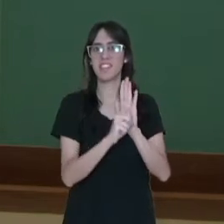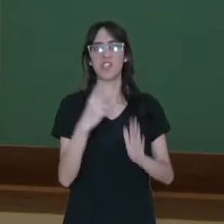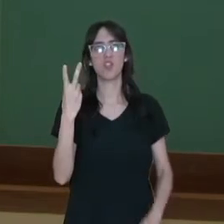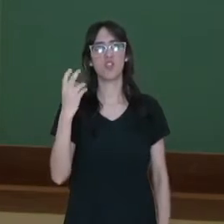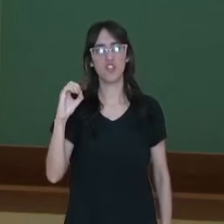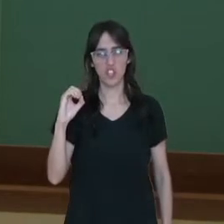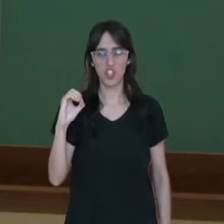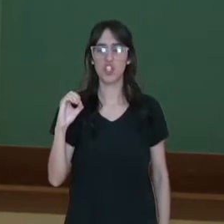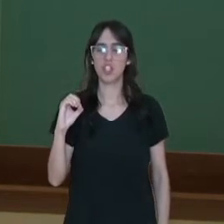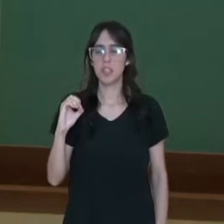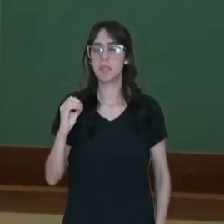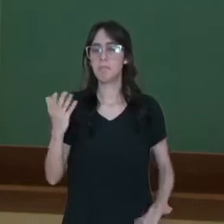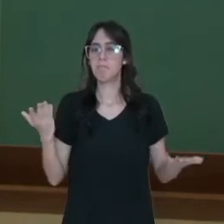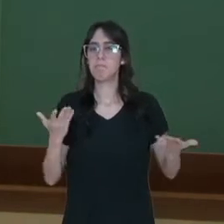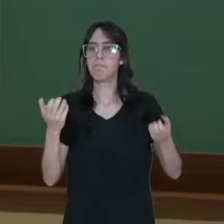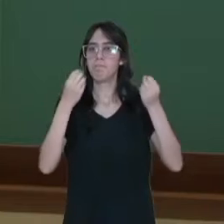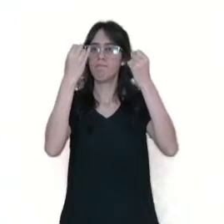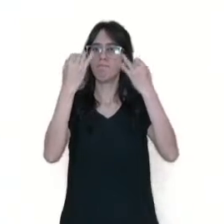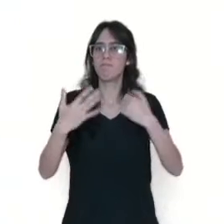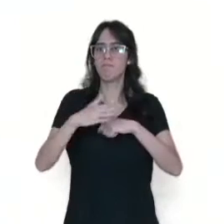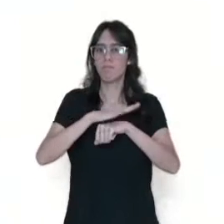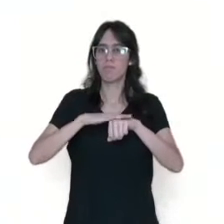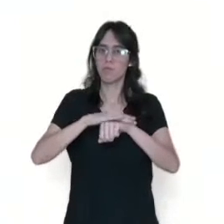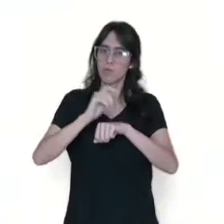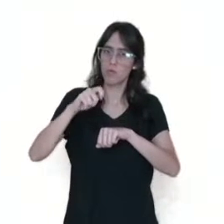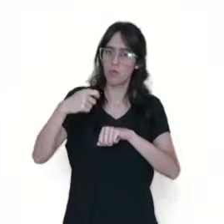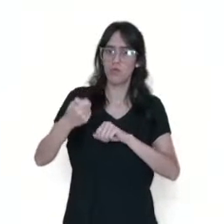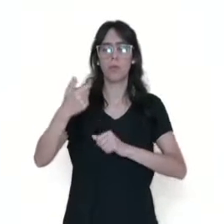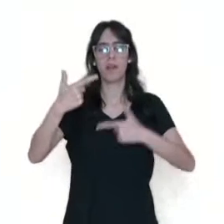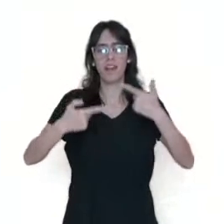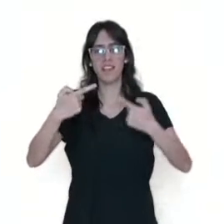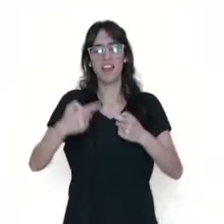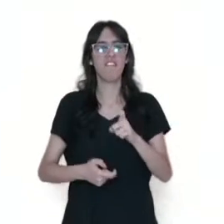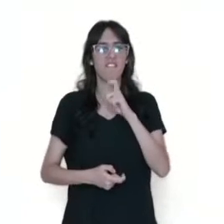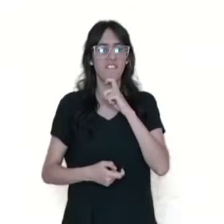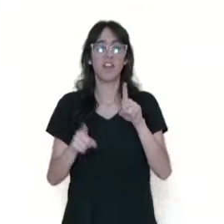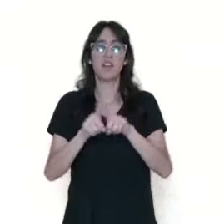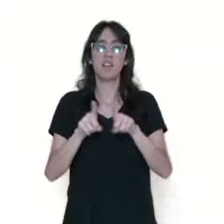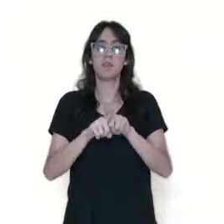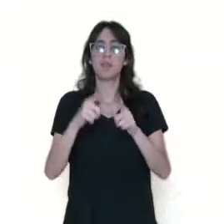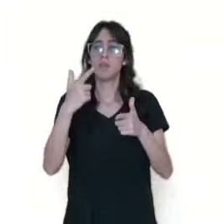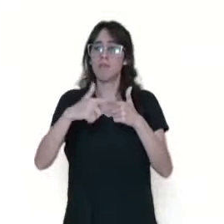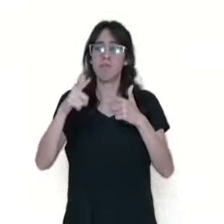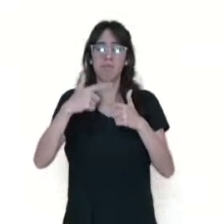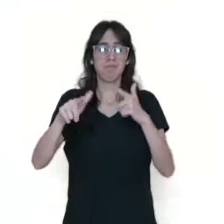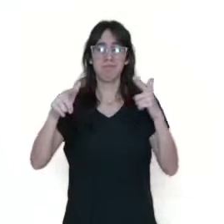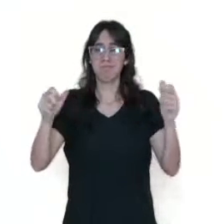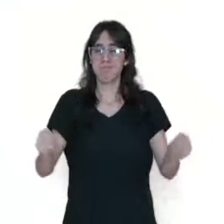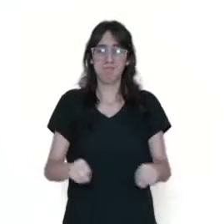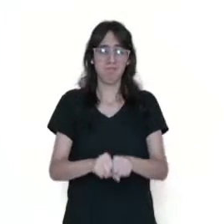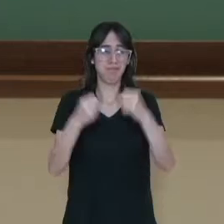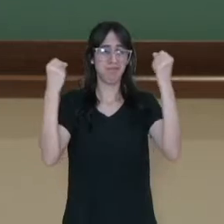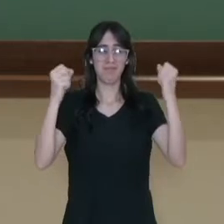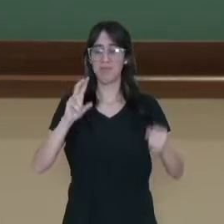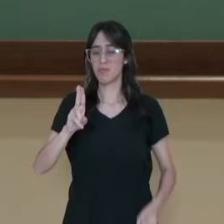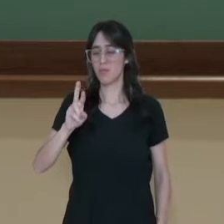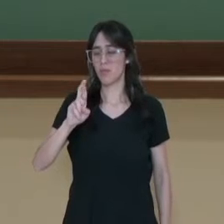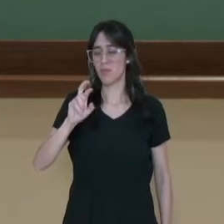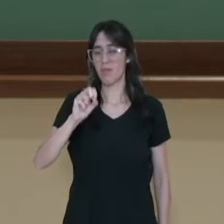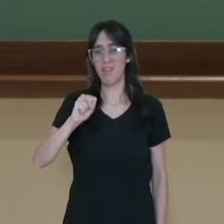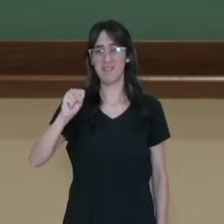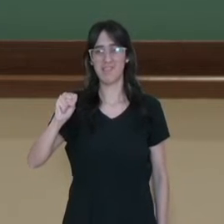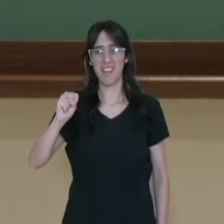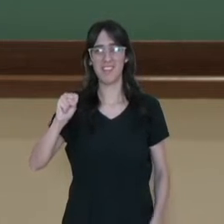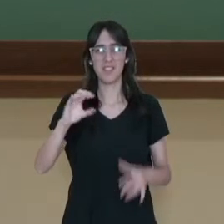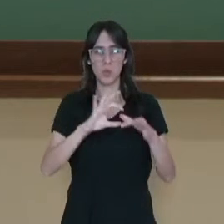mundo. Então, nós vamos conversar sobre o fim da Guerra Fria e sobre o colapso da União Soviética. Sobre como a